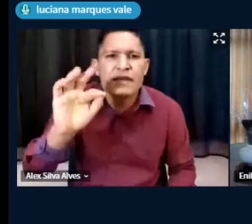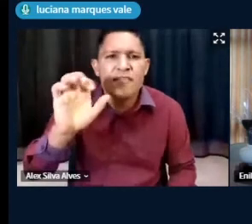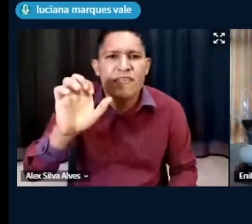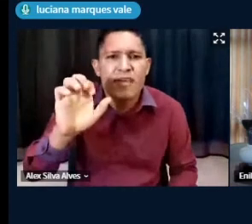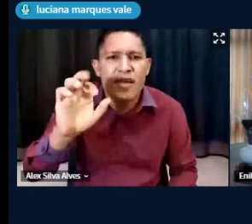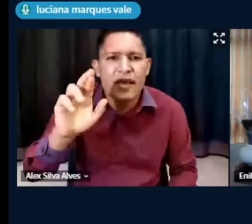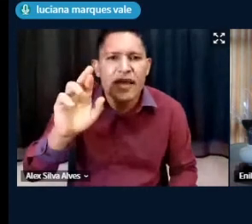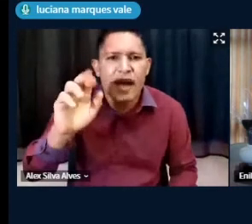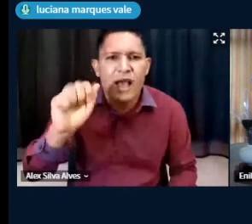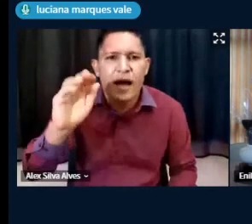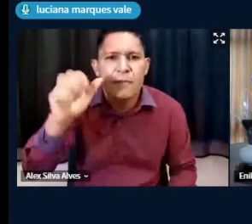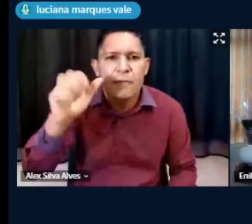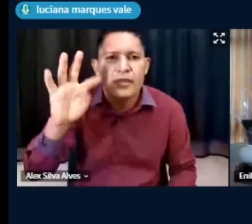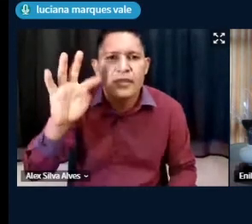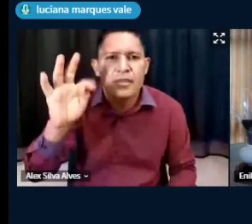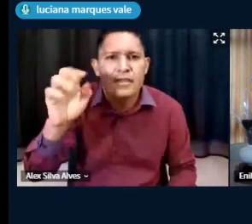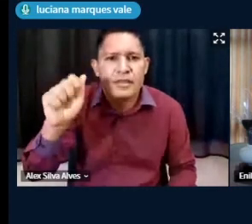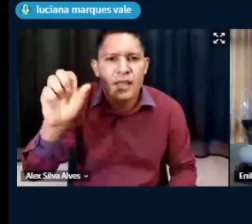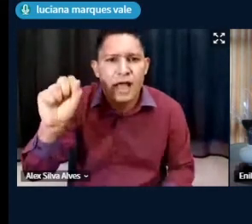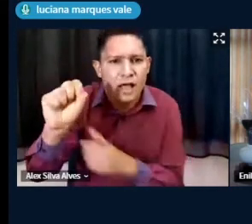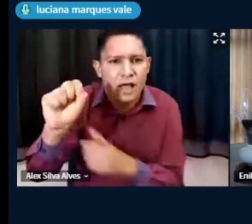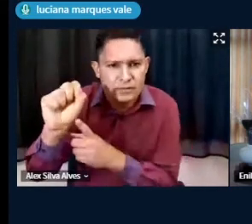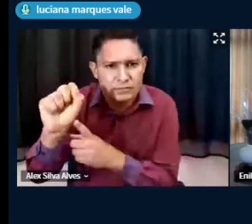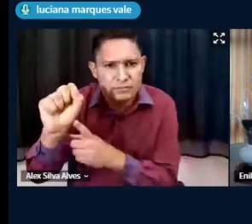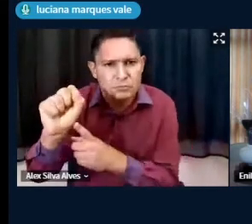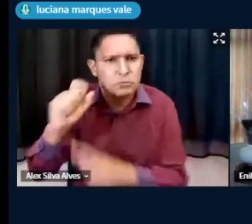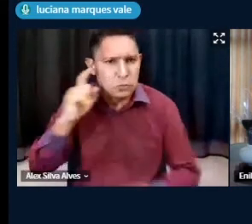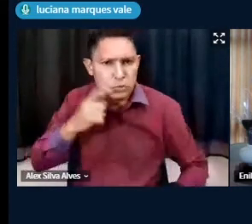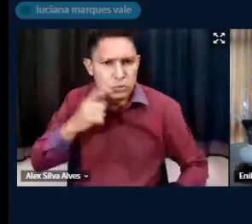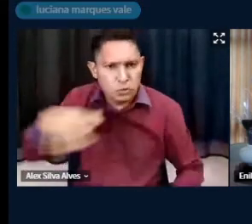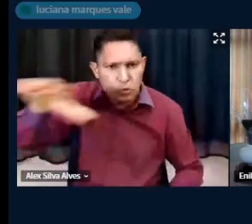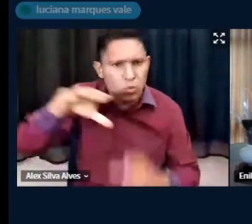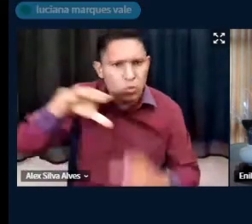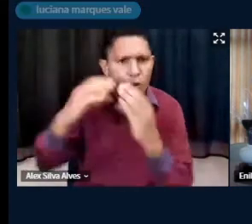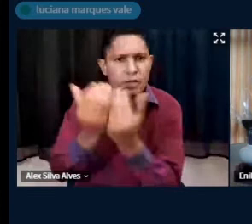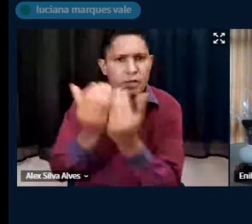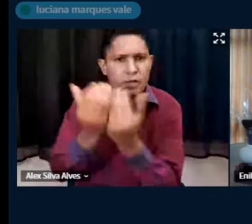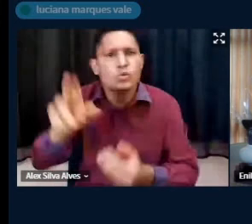Um outro exemplo é o termo imagem